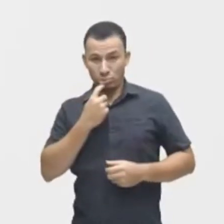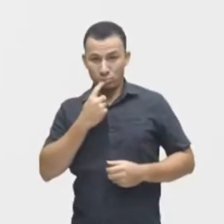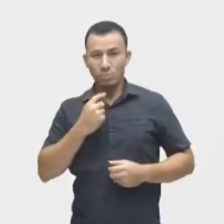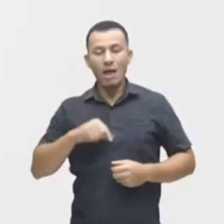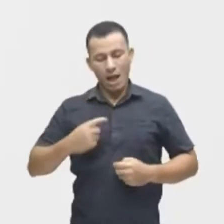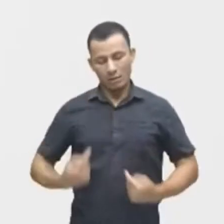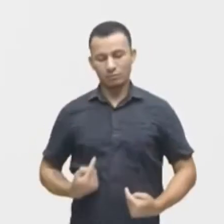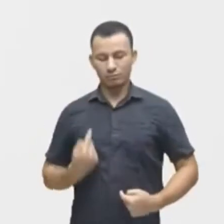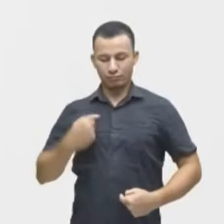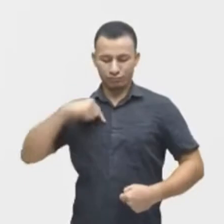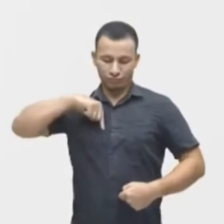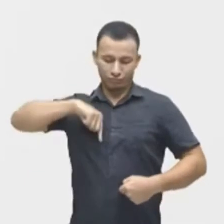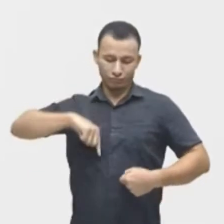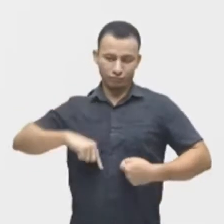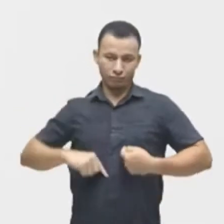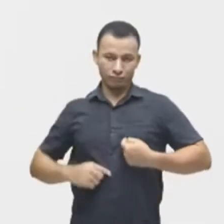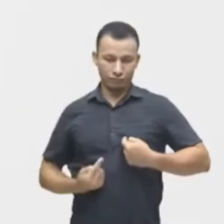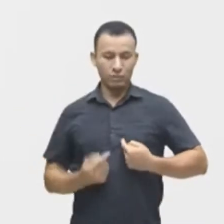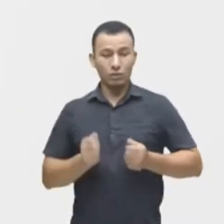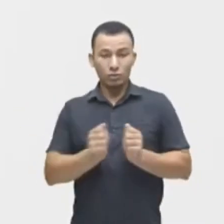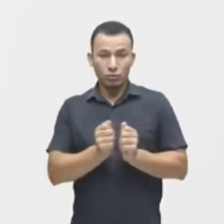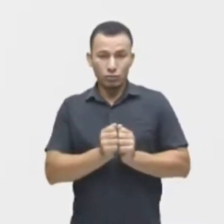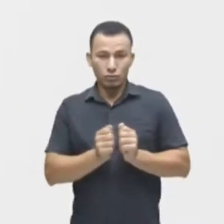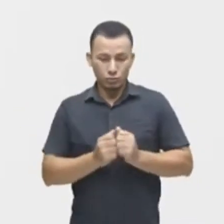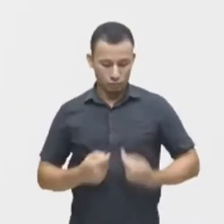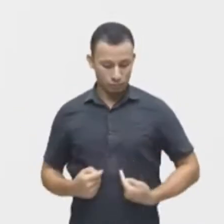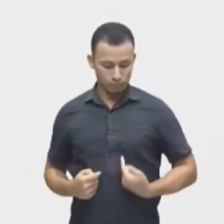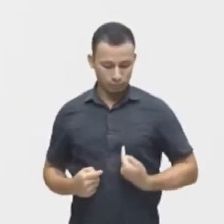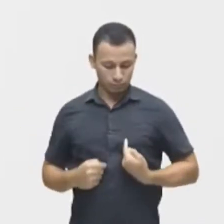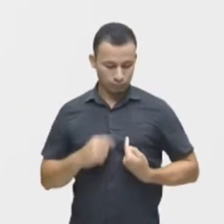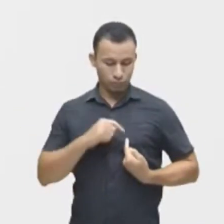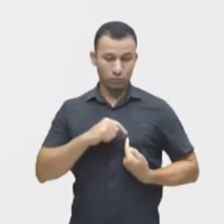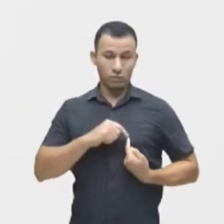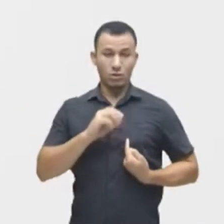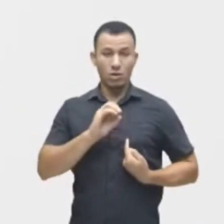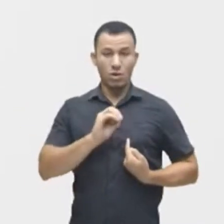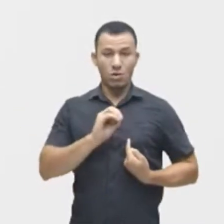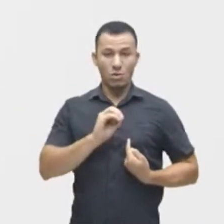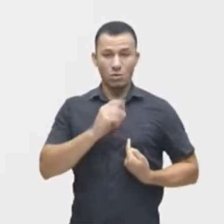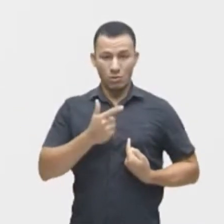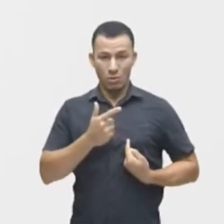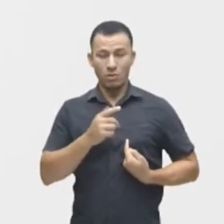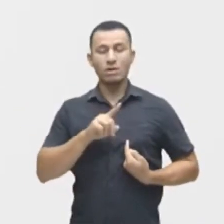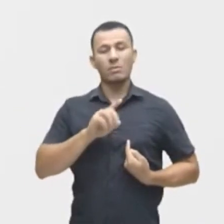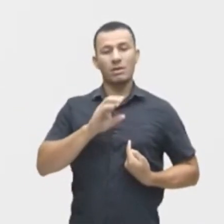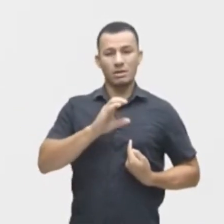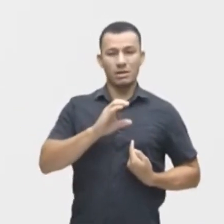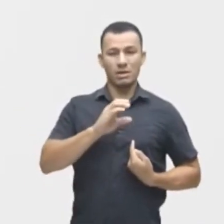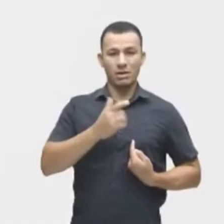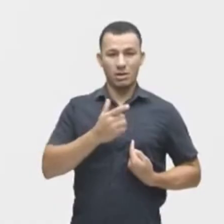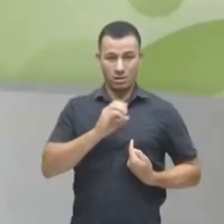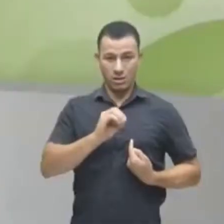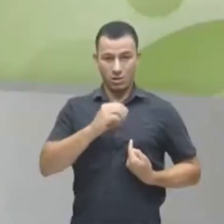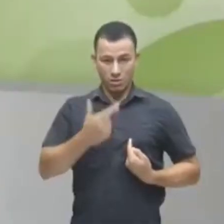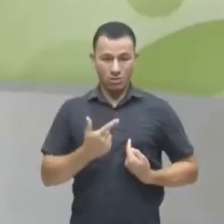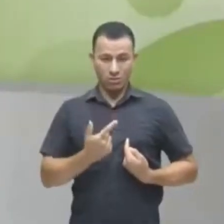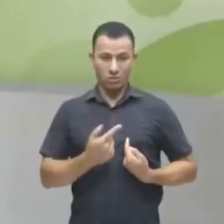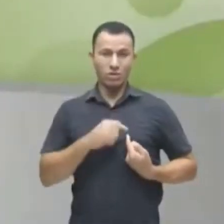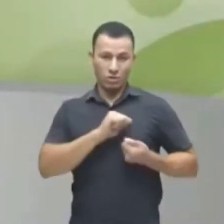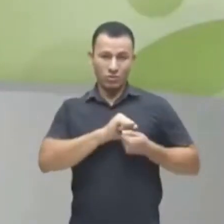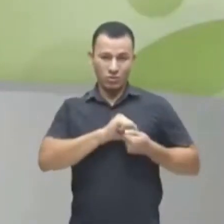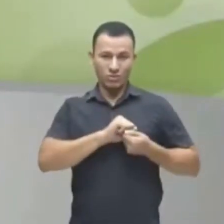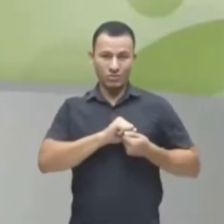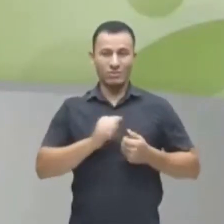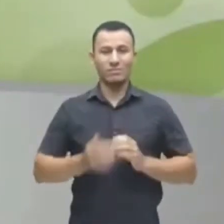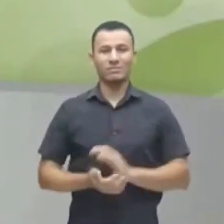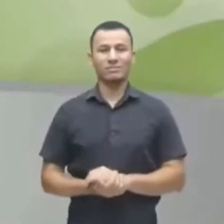esse transporte. É assim que funciona a circulação cardiovascular do nosso corpo. Eu gostaria de